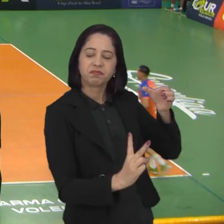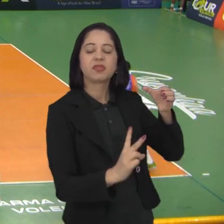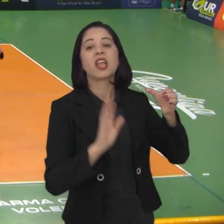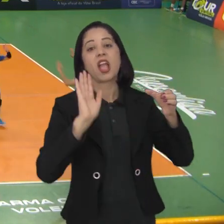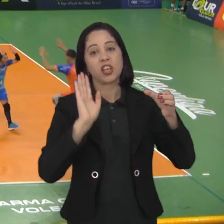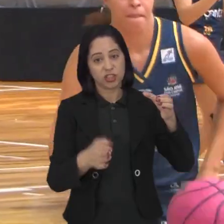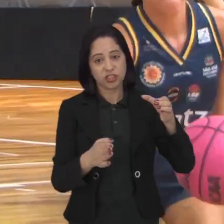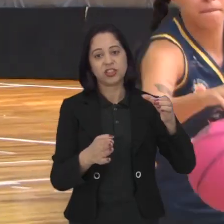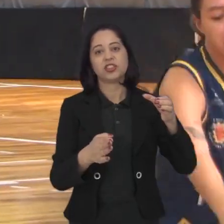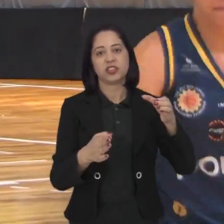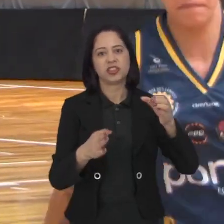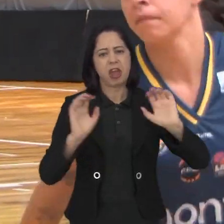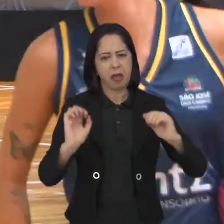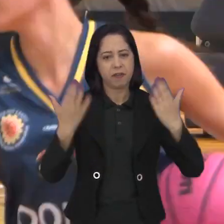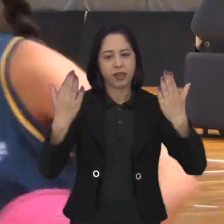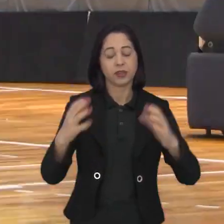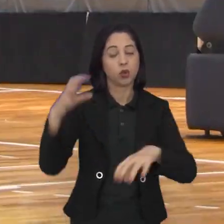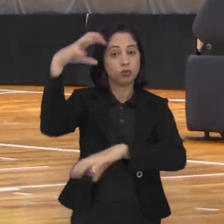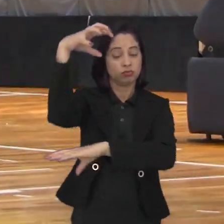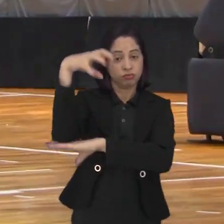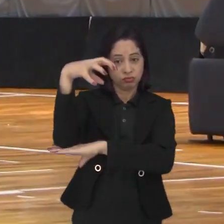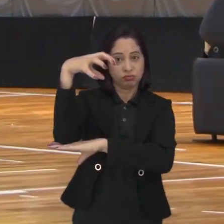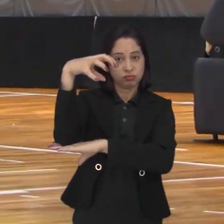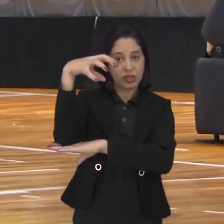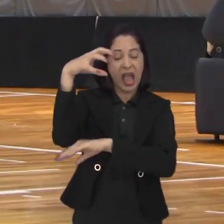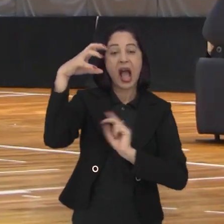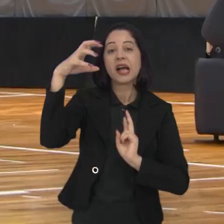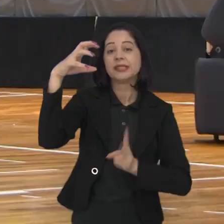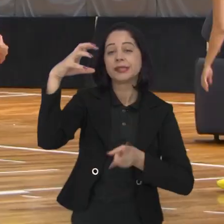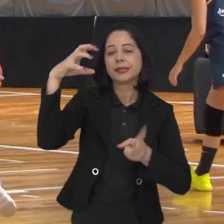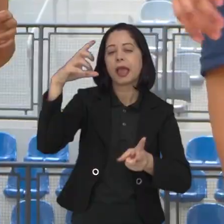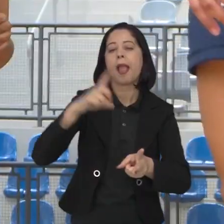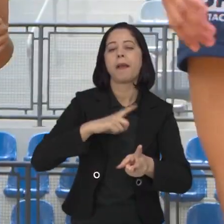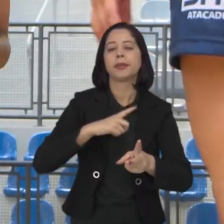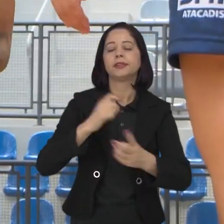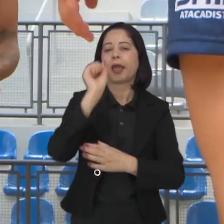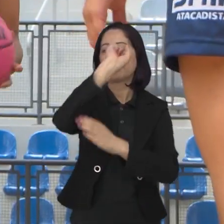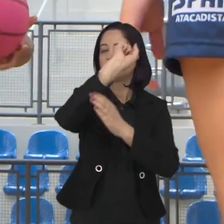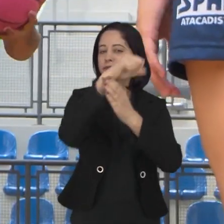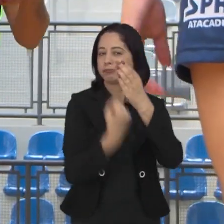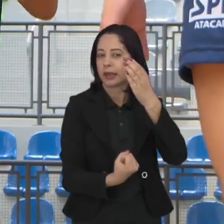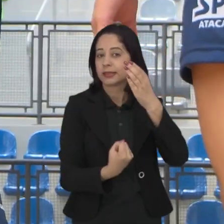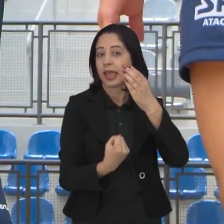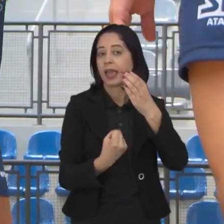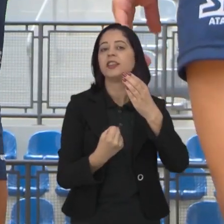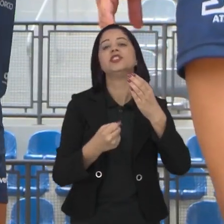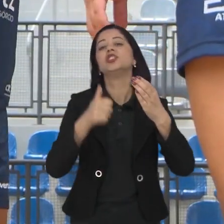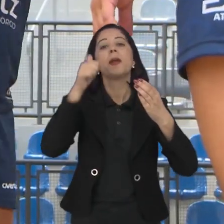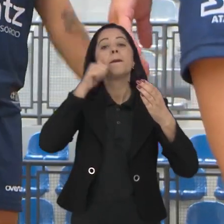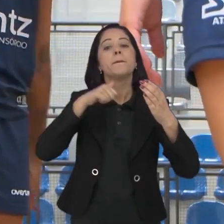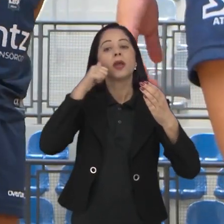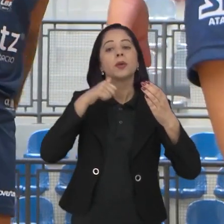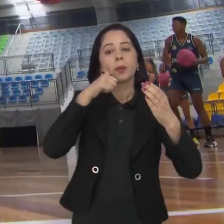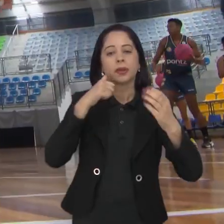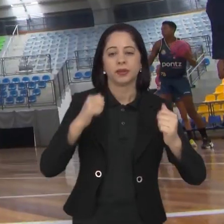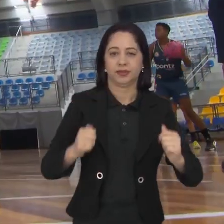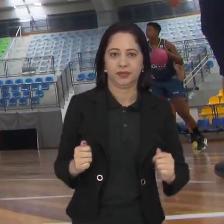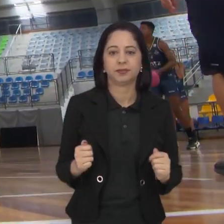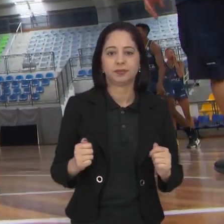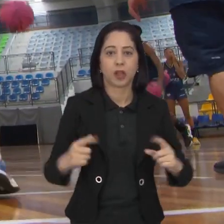ano passado. O Teatrão constantemente é movimentado pela equipe do basquete feminino e torneios de